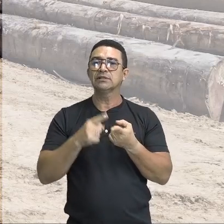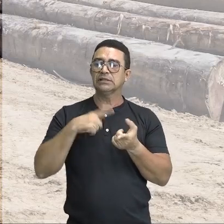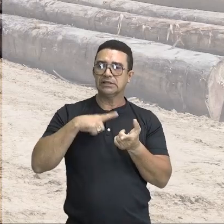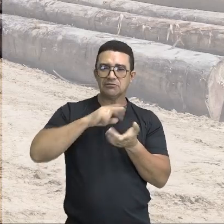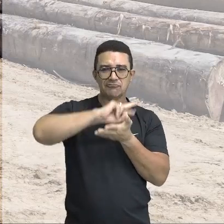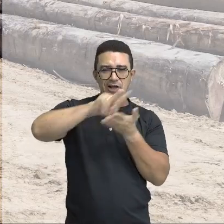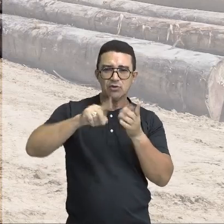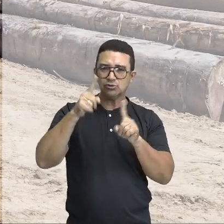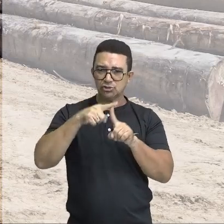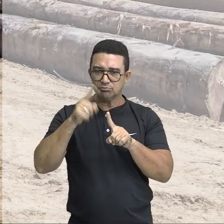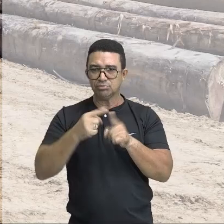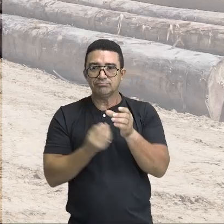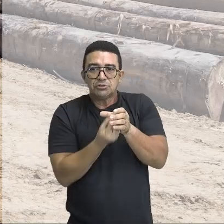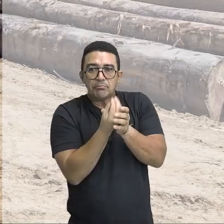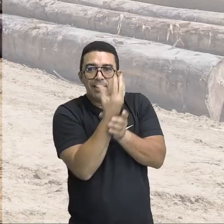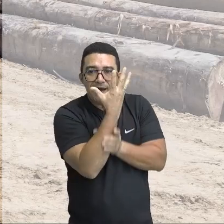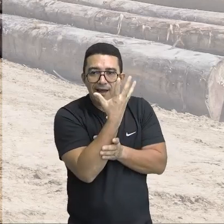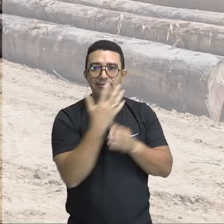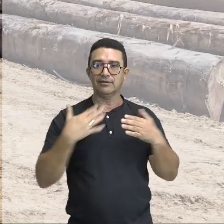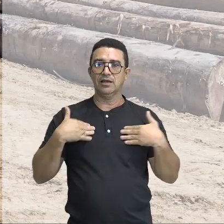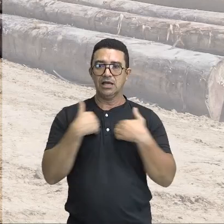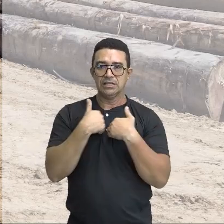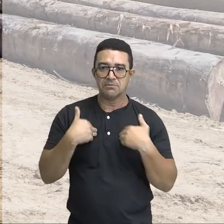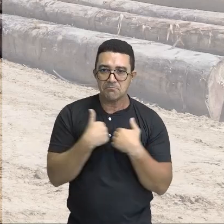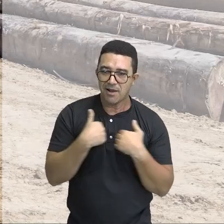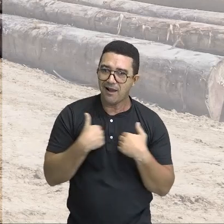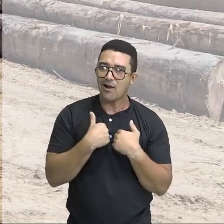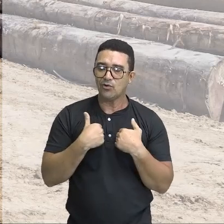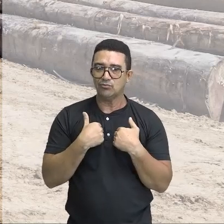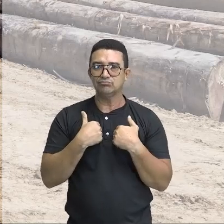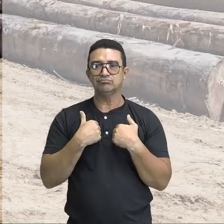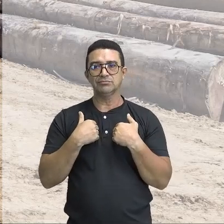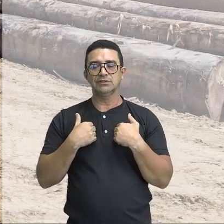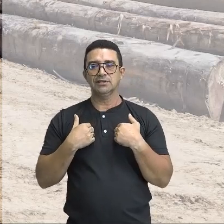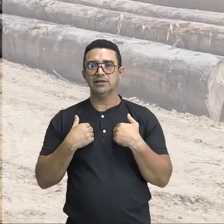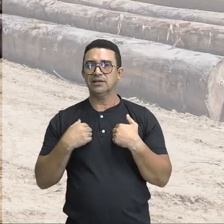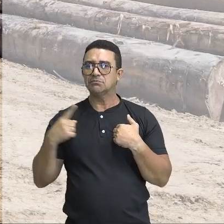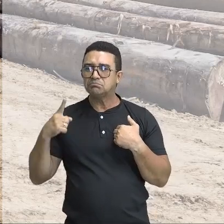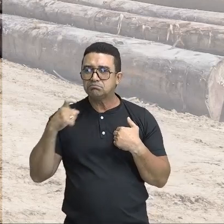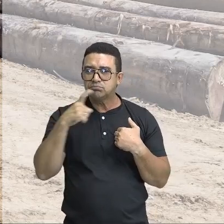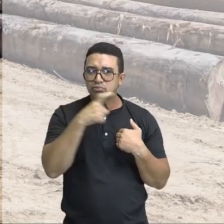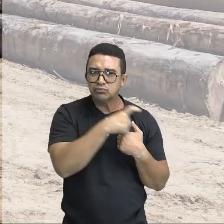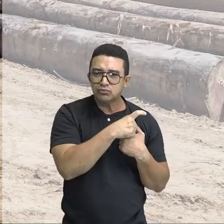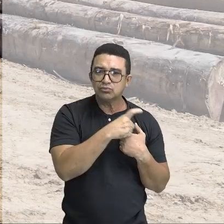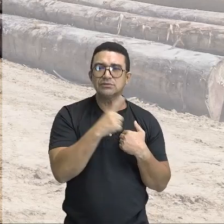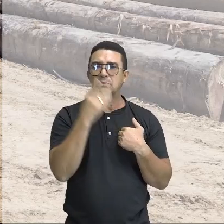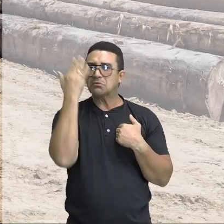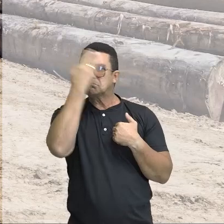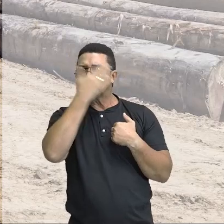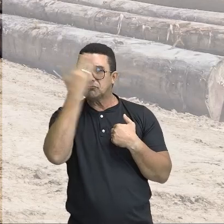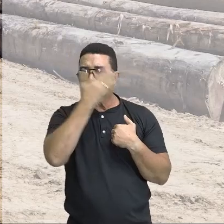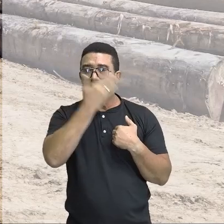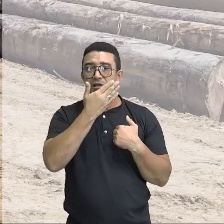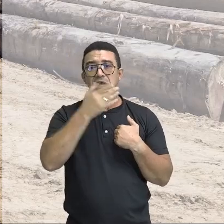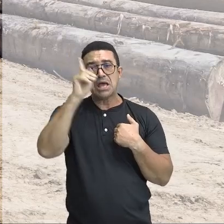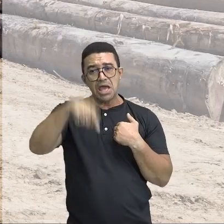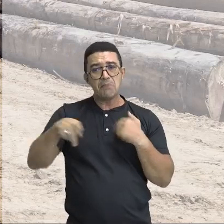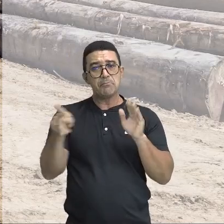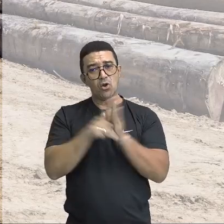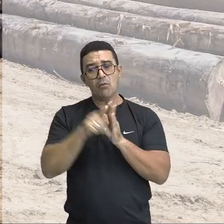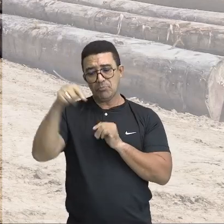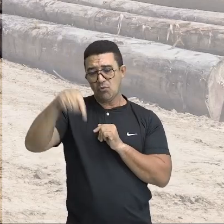várias espécies. Essas espécies, como eu já falei para vocês, podem ser endêmicas, existem somente aqui,